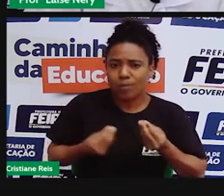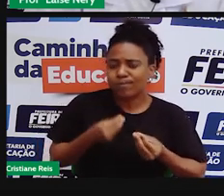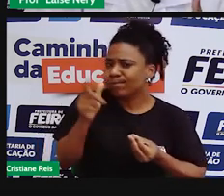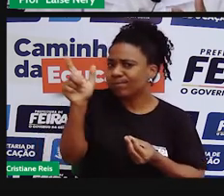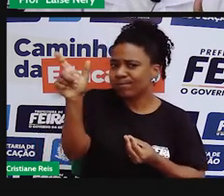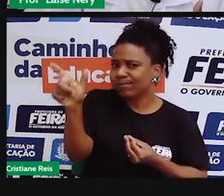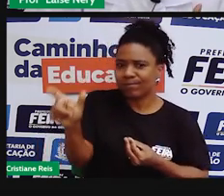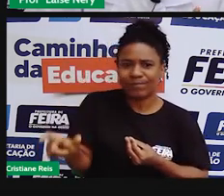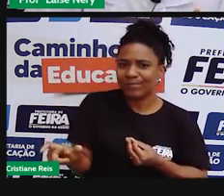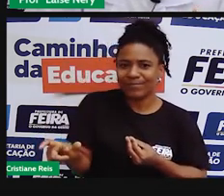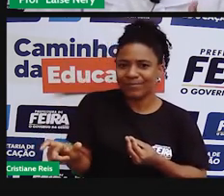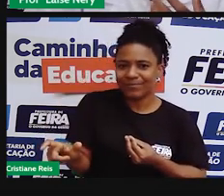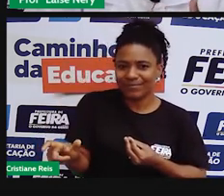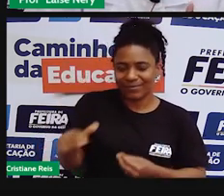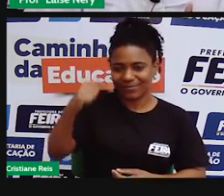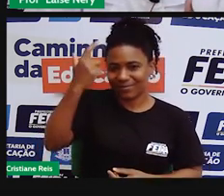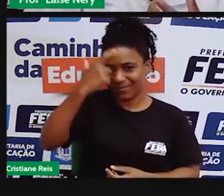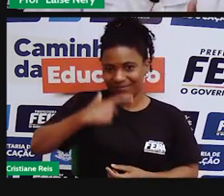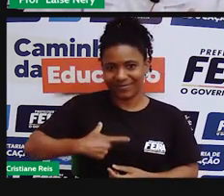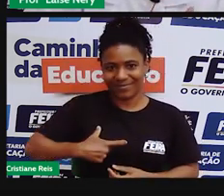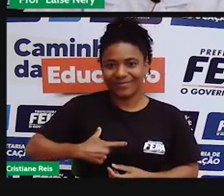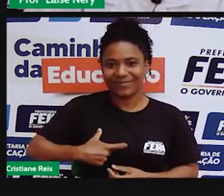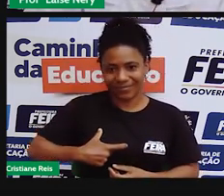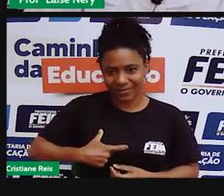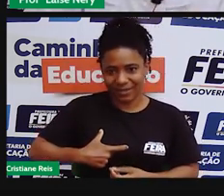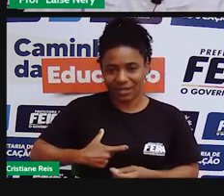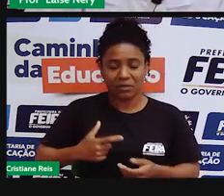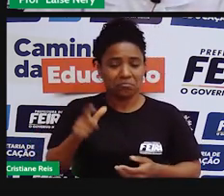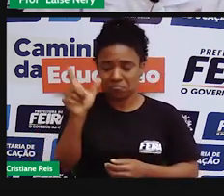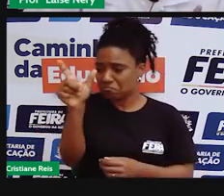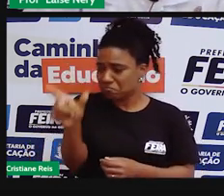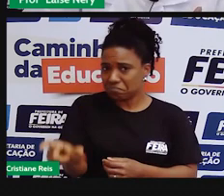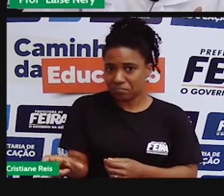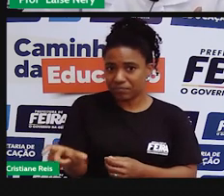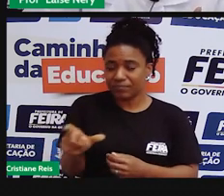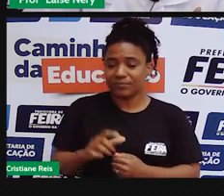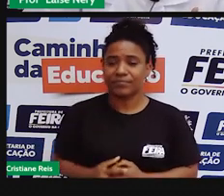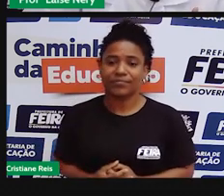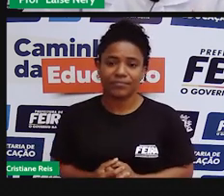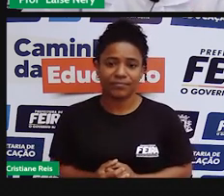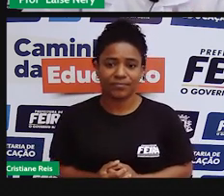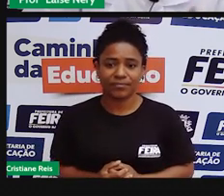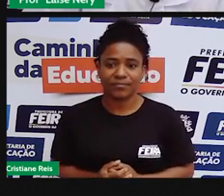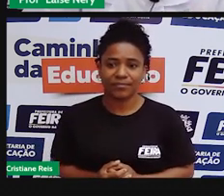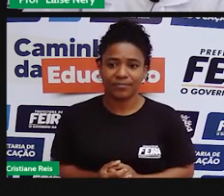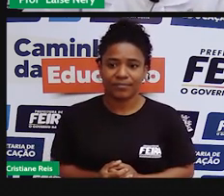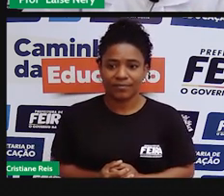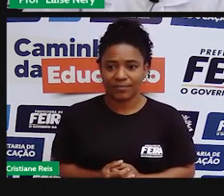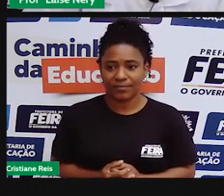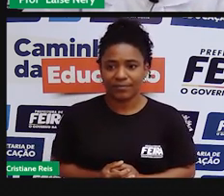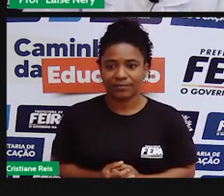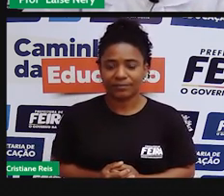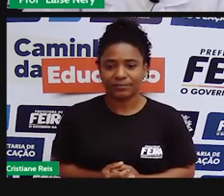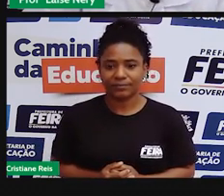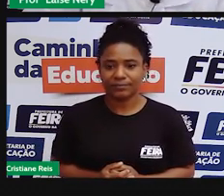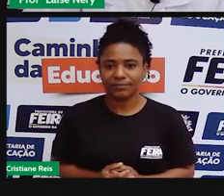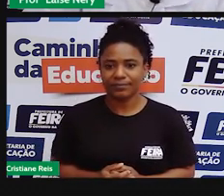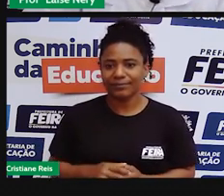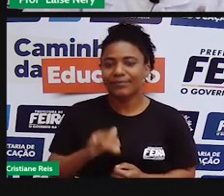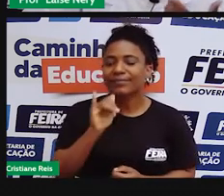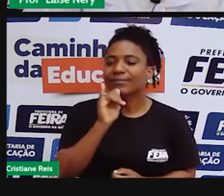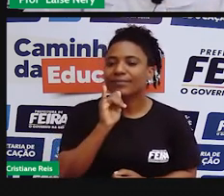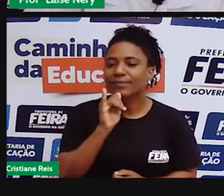de alguém uma forma que alguém pode estar esses e alguns exemplos